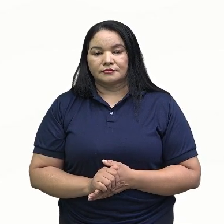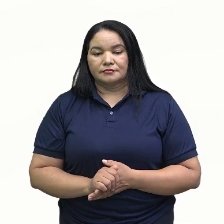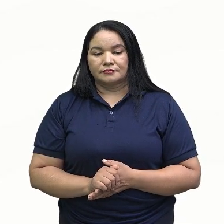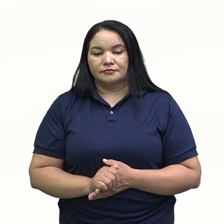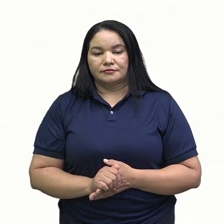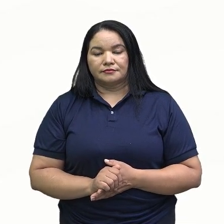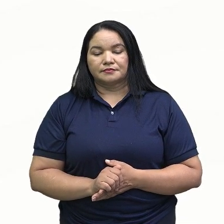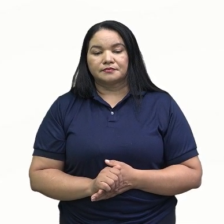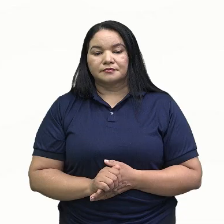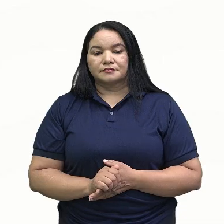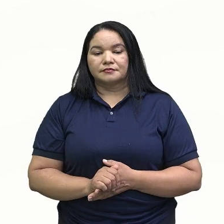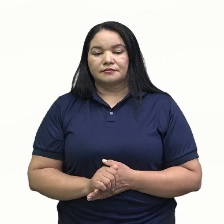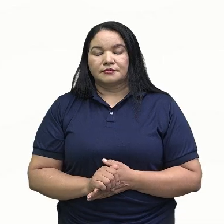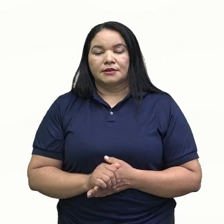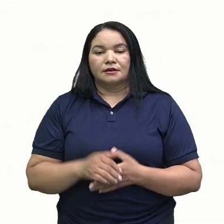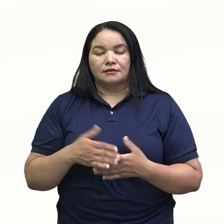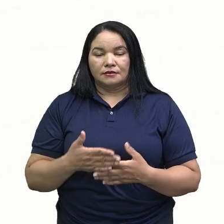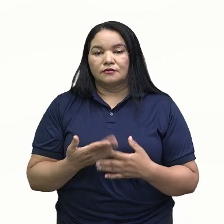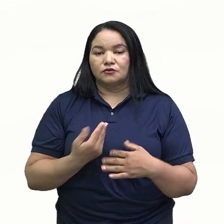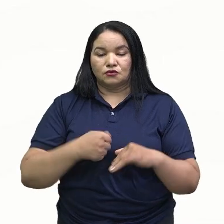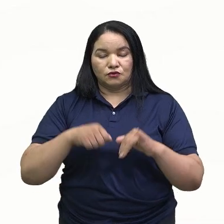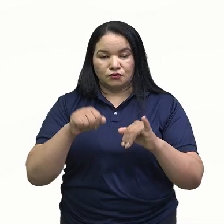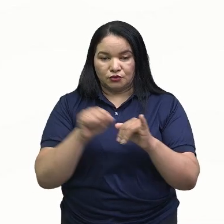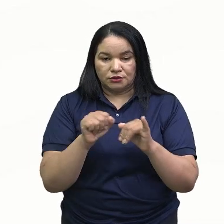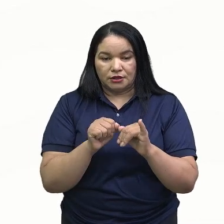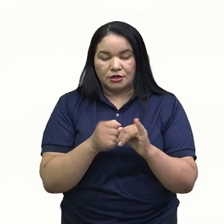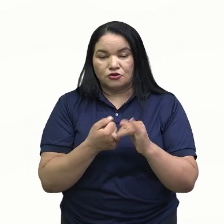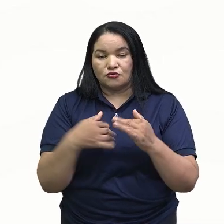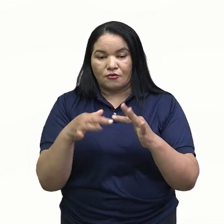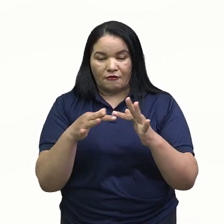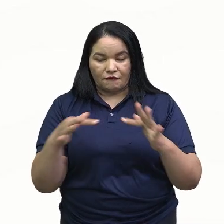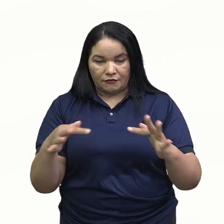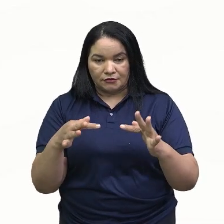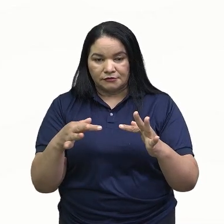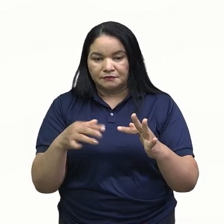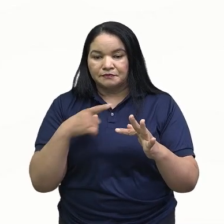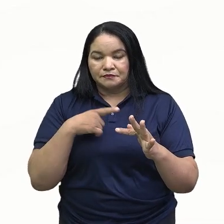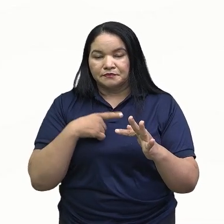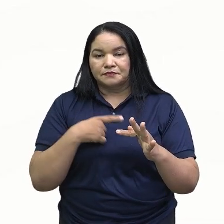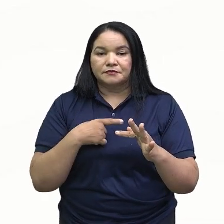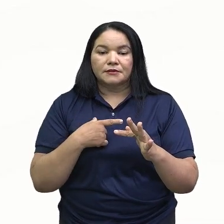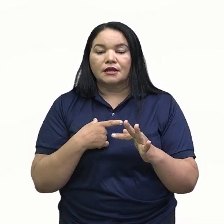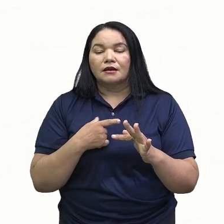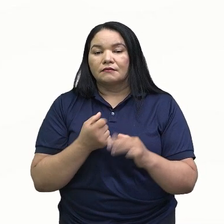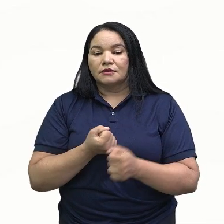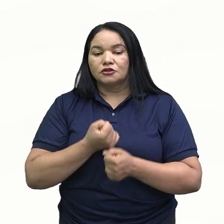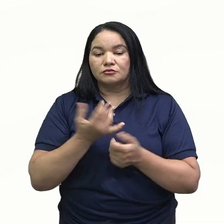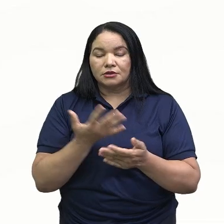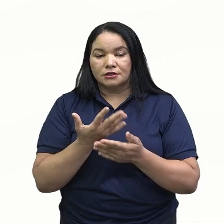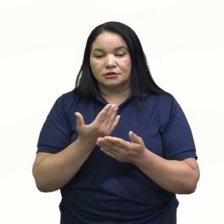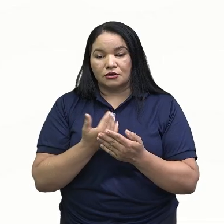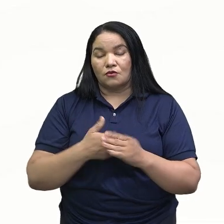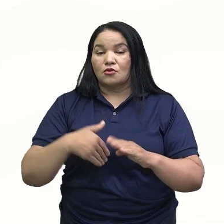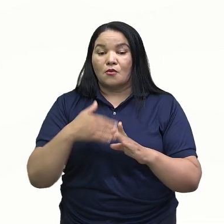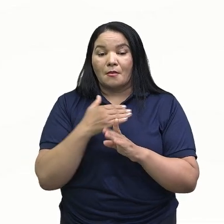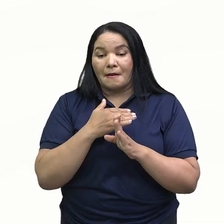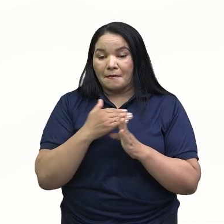diz o seguinte, né? Assim, quando o sujeito de uma frase é estabelecido por uma expressão partitiva e acompanhado